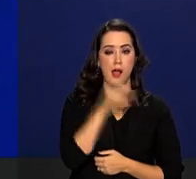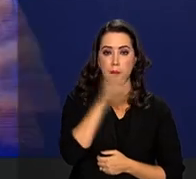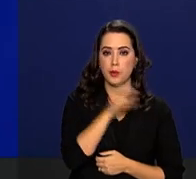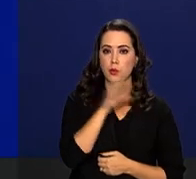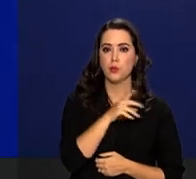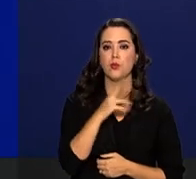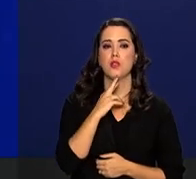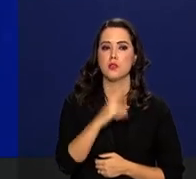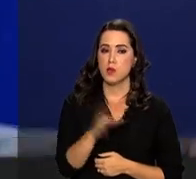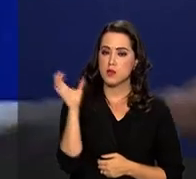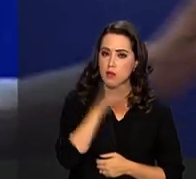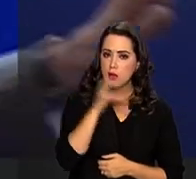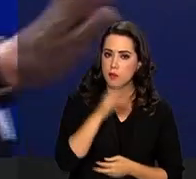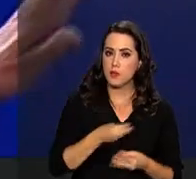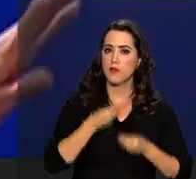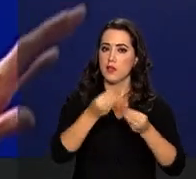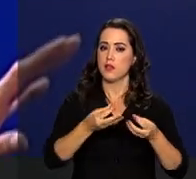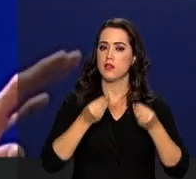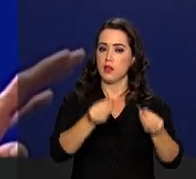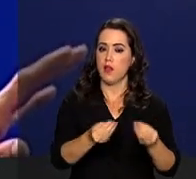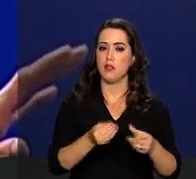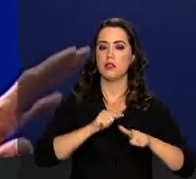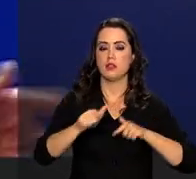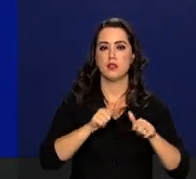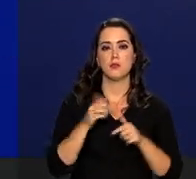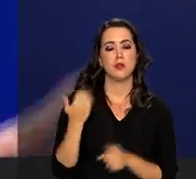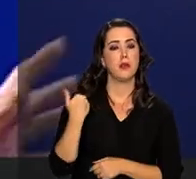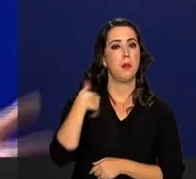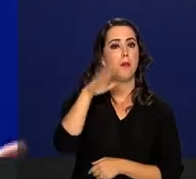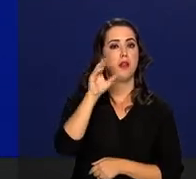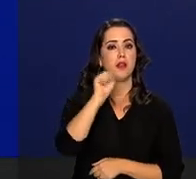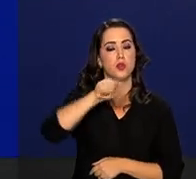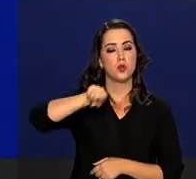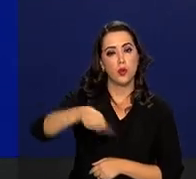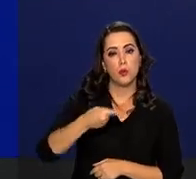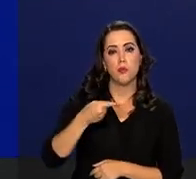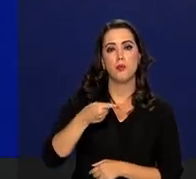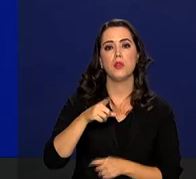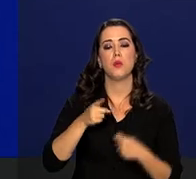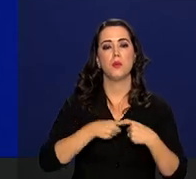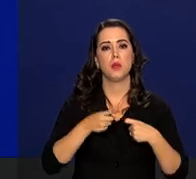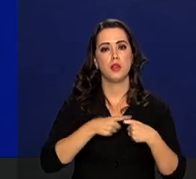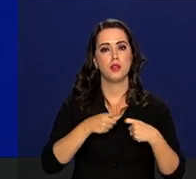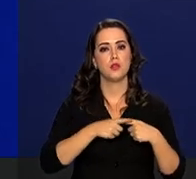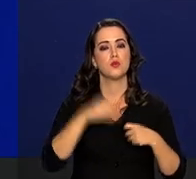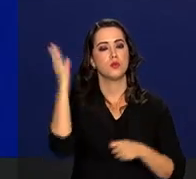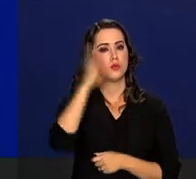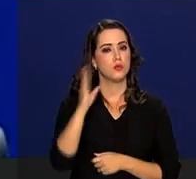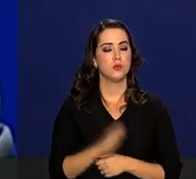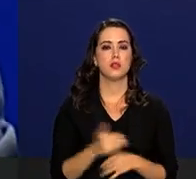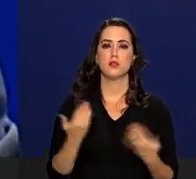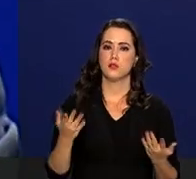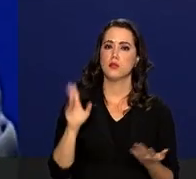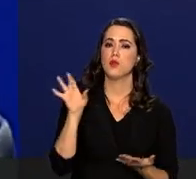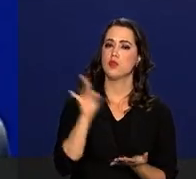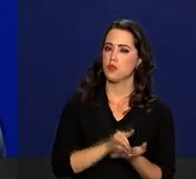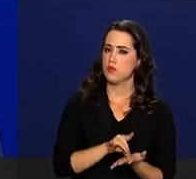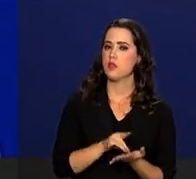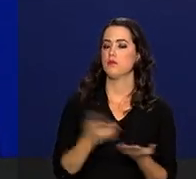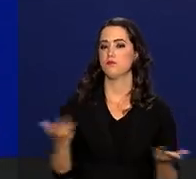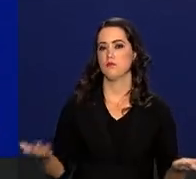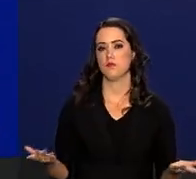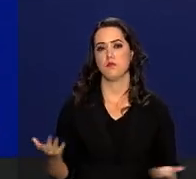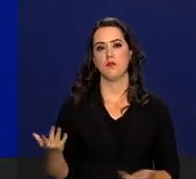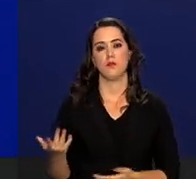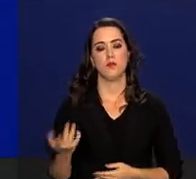imediata, que na verdade vai dar emprego a mais de 8 mil médicos brasileiros. Esta é a grande realidade. E